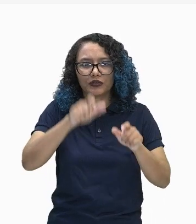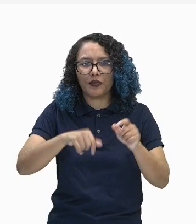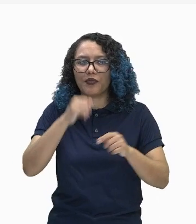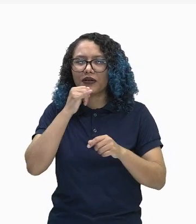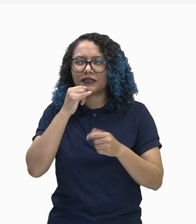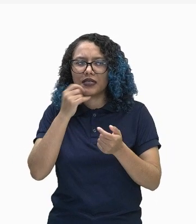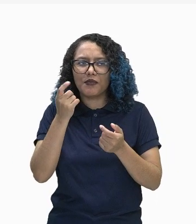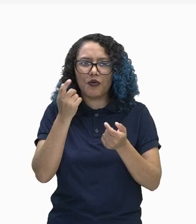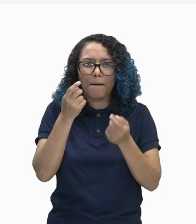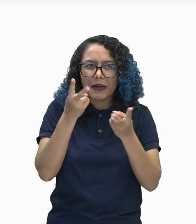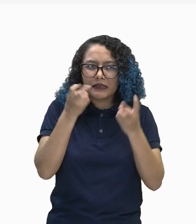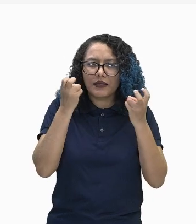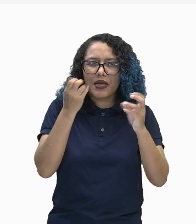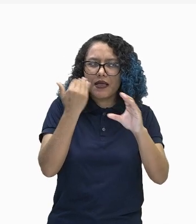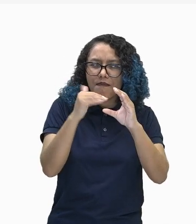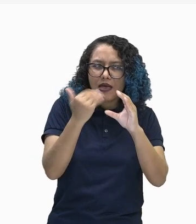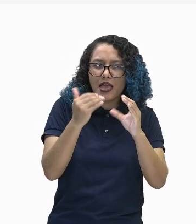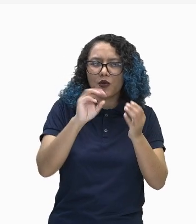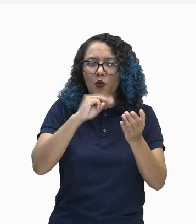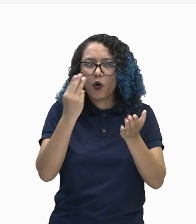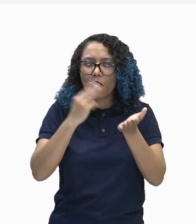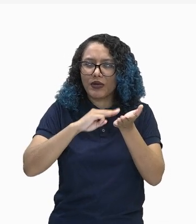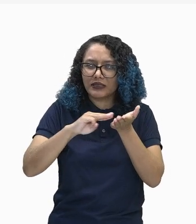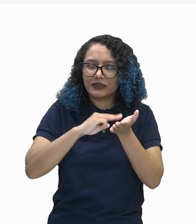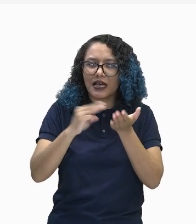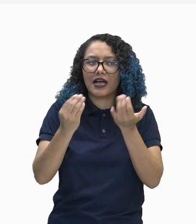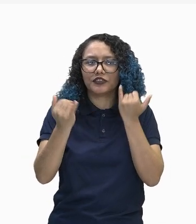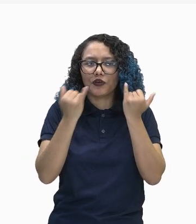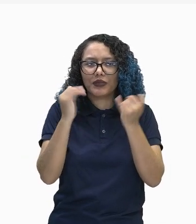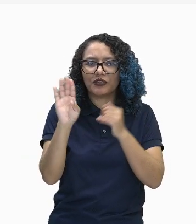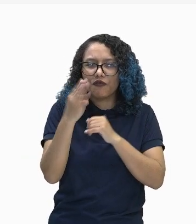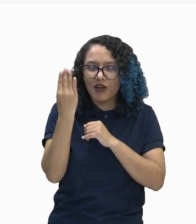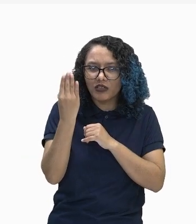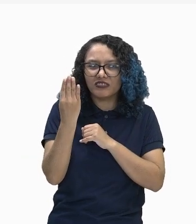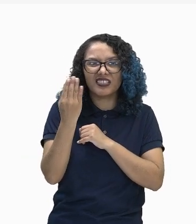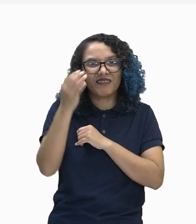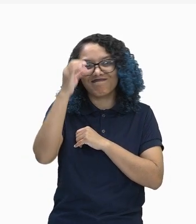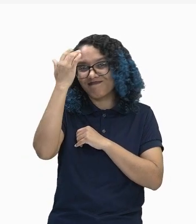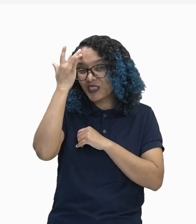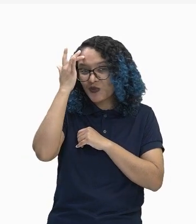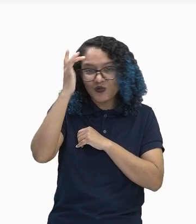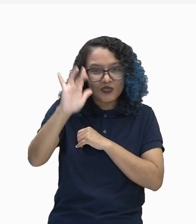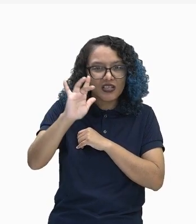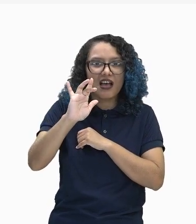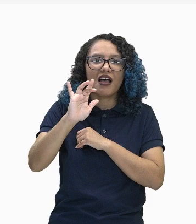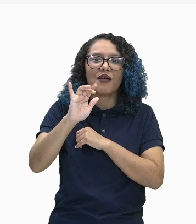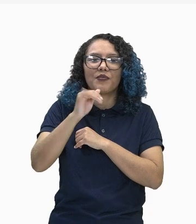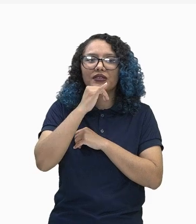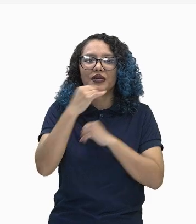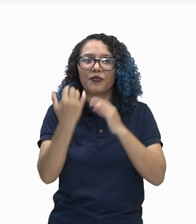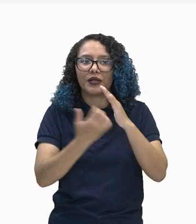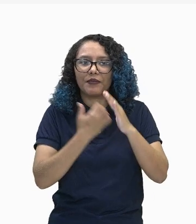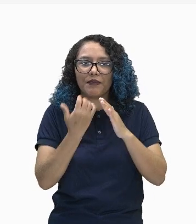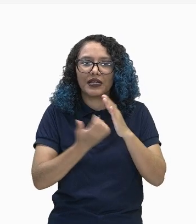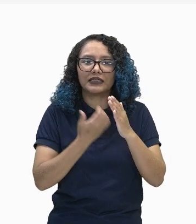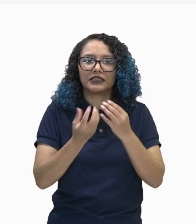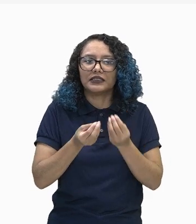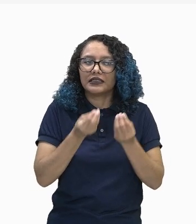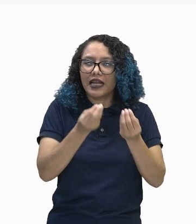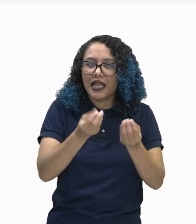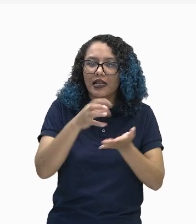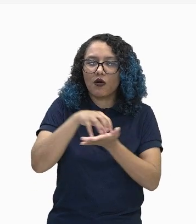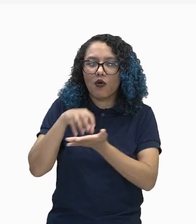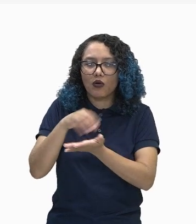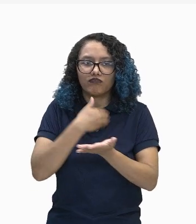ou mensagens de textos falsas que se passam por bancos, empresas de entrega ou órgãos governamentais.